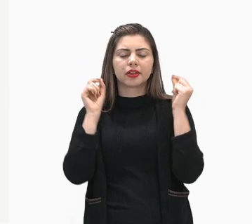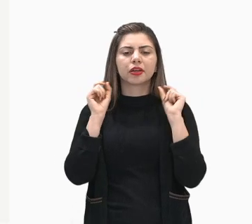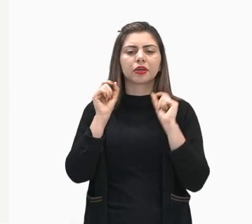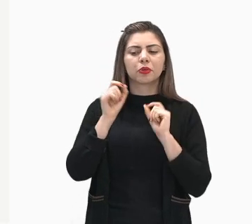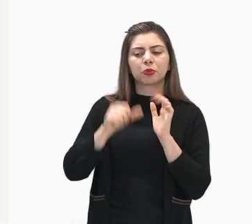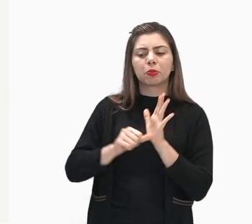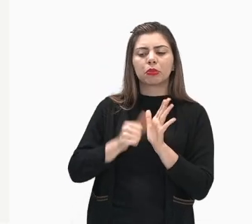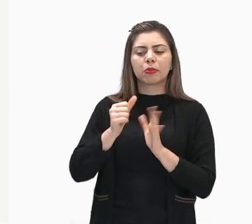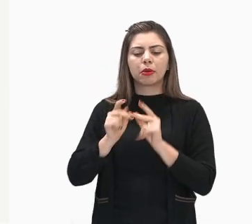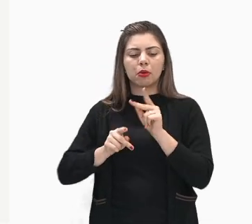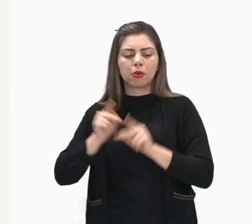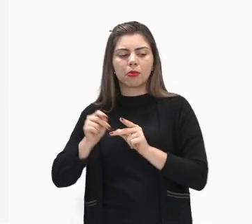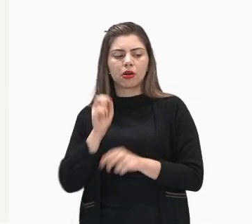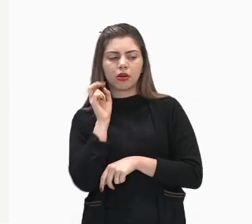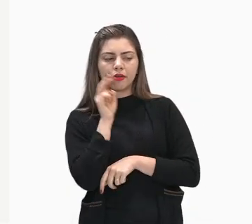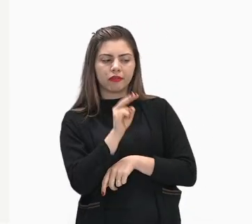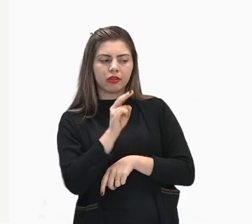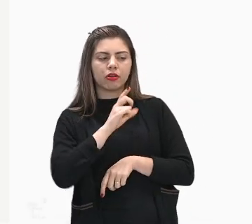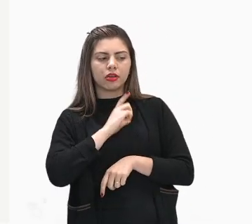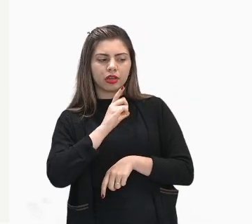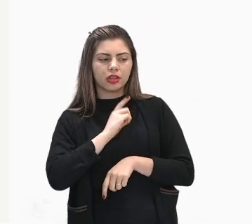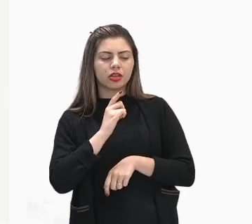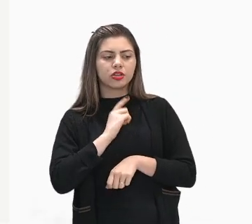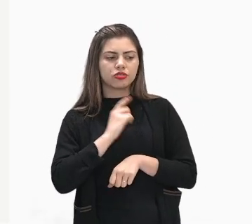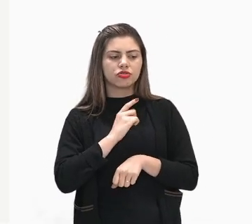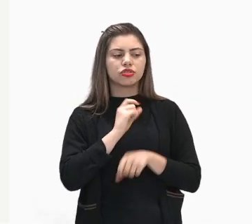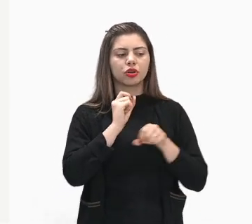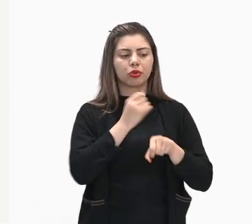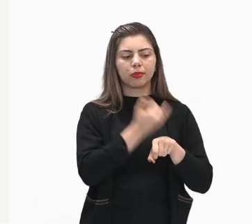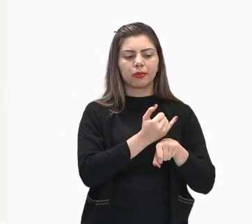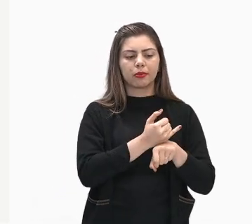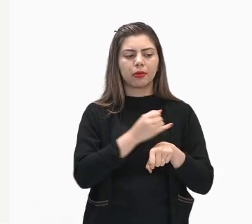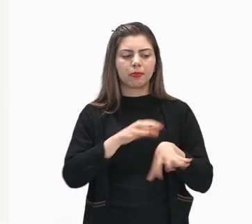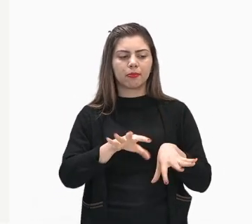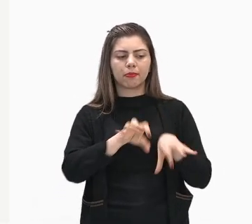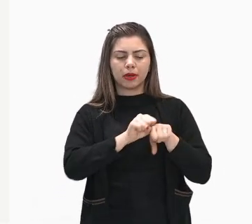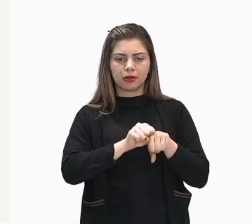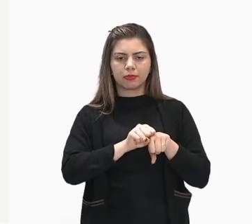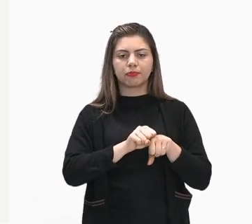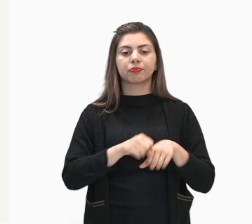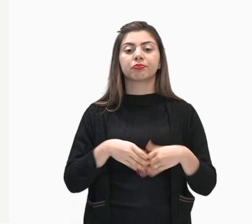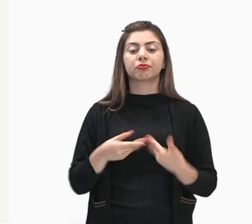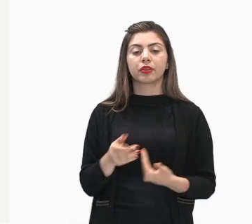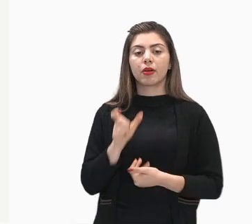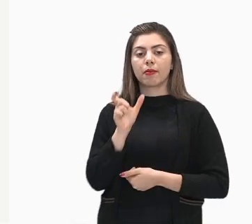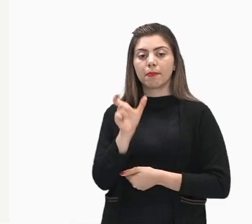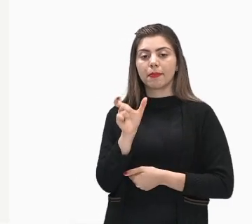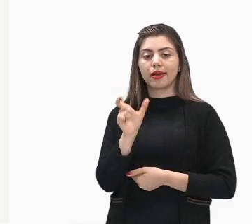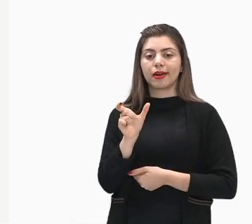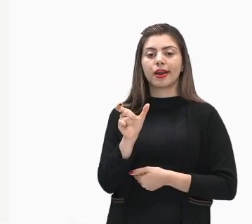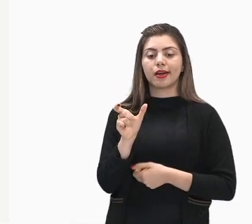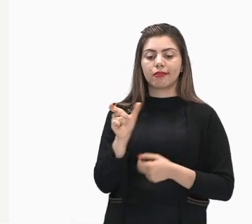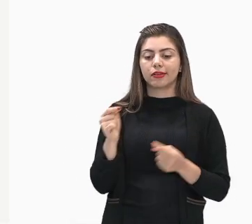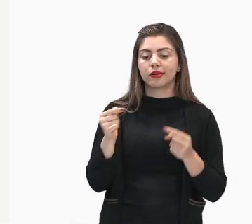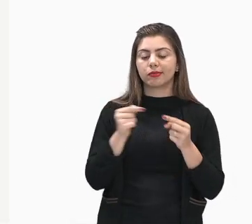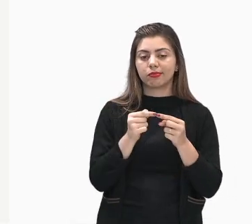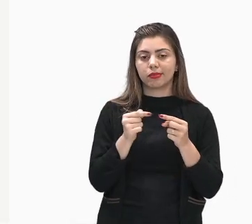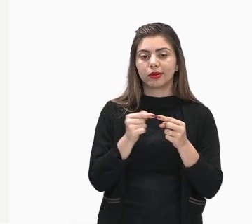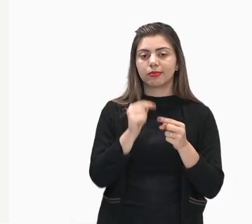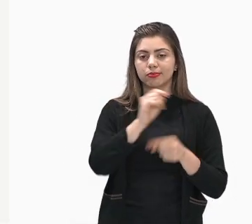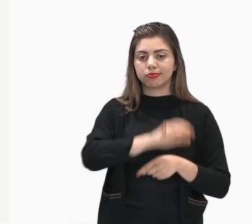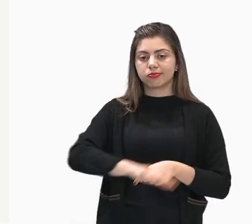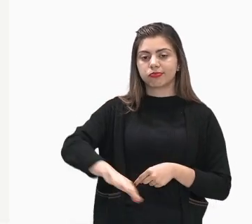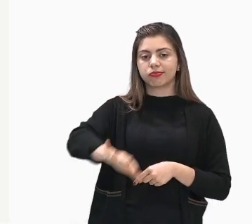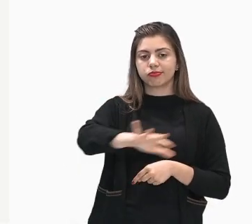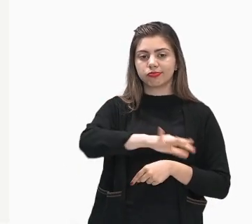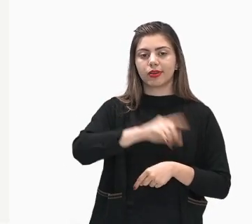essas propriedades da magnetita. Então a palavra magnetismo, ela está associada a essa região, né?